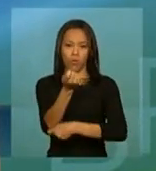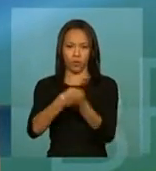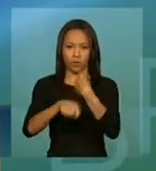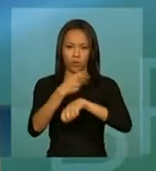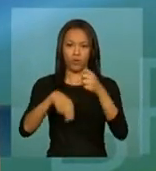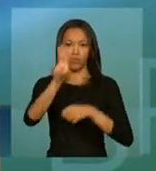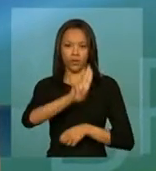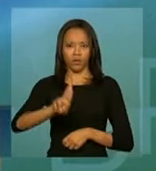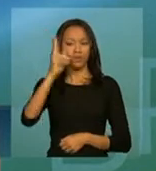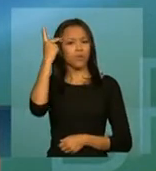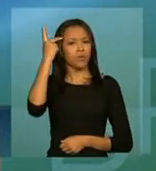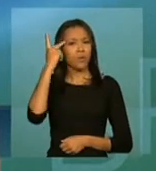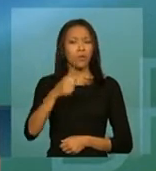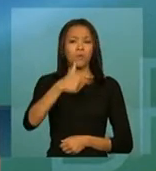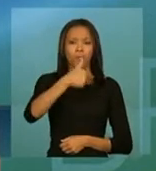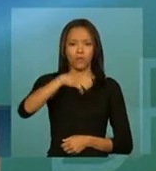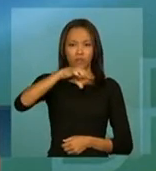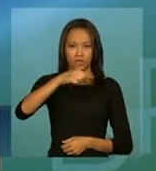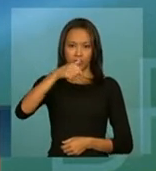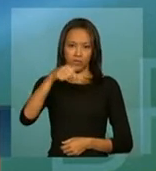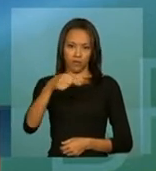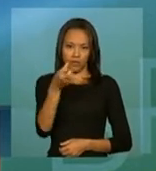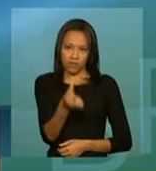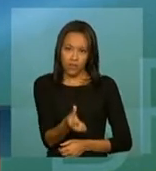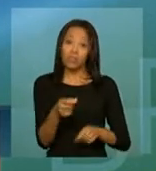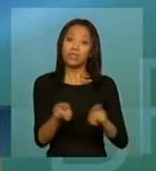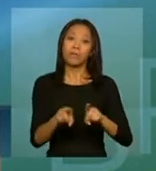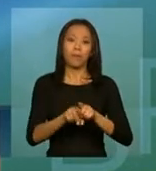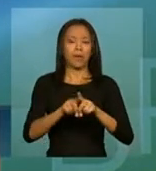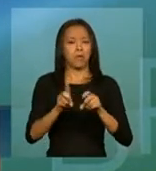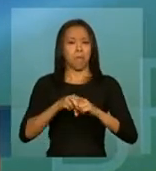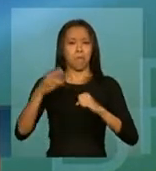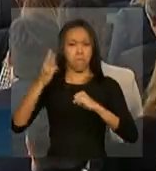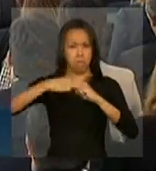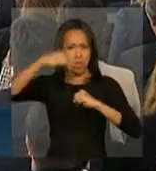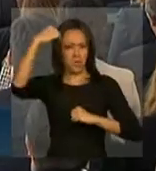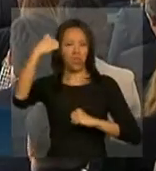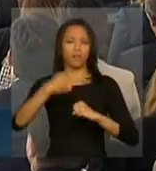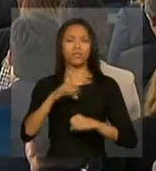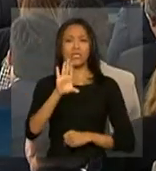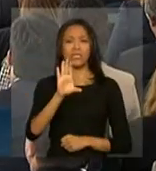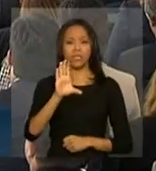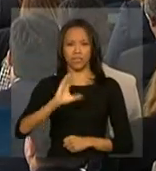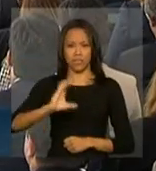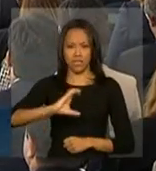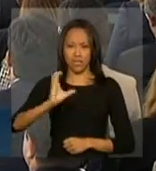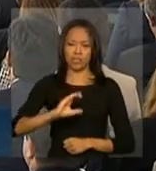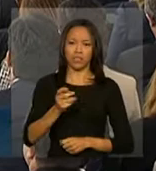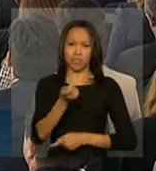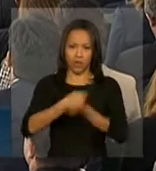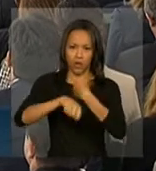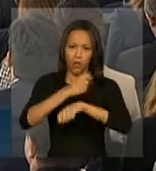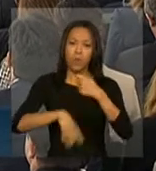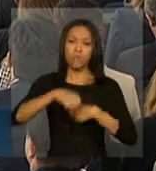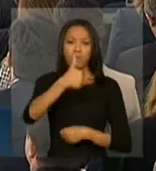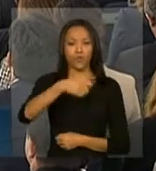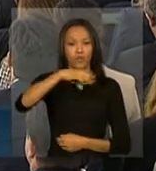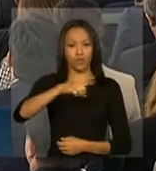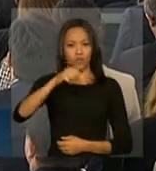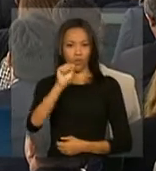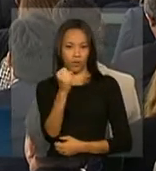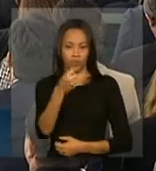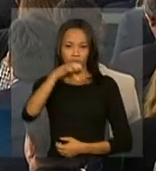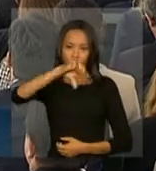Paulo, 1976. Mestre em Ciência Econômica na Universidade Estadual de Campinas, em